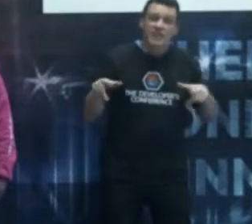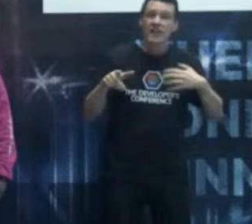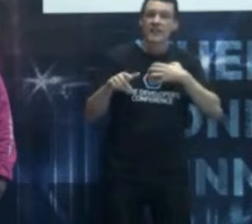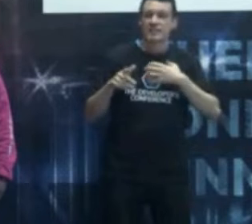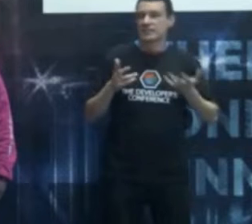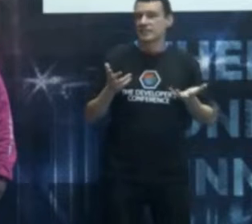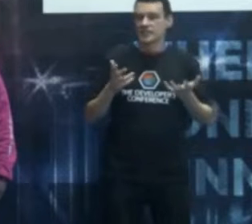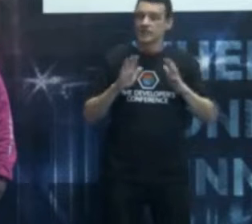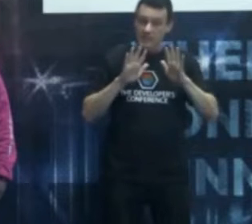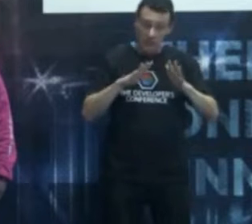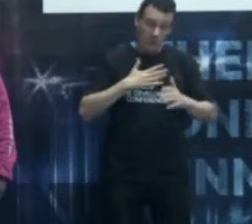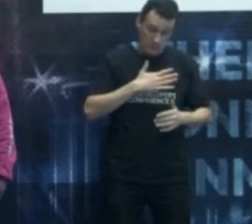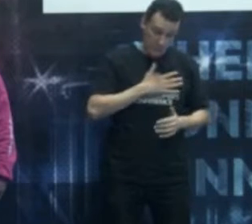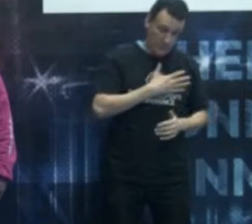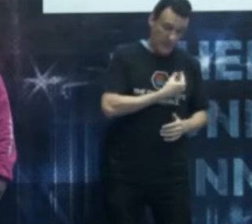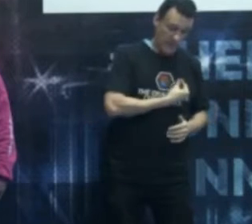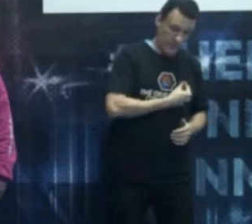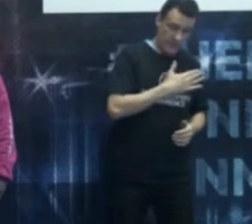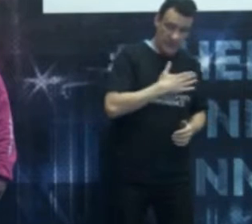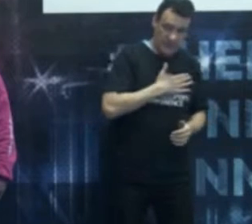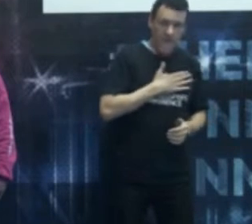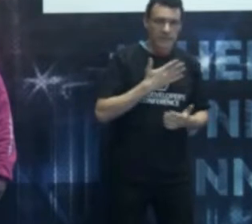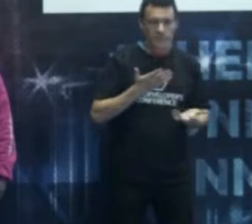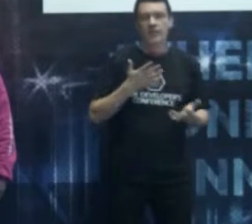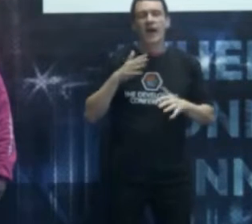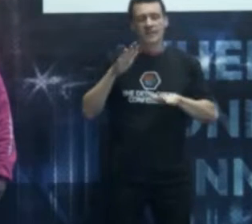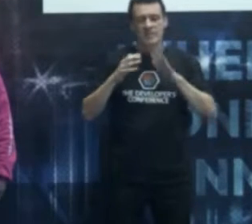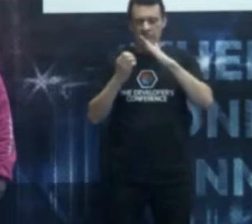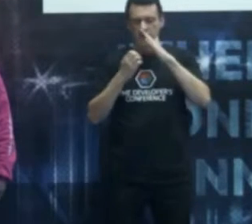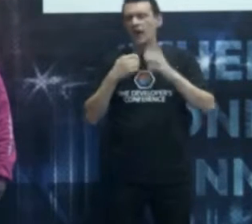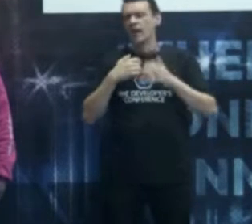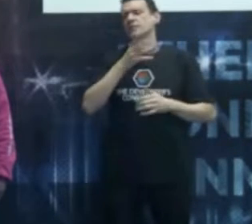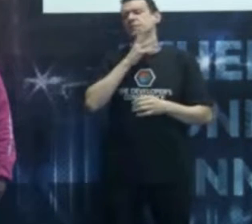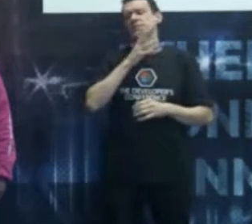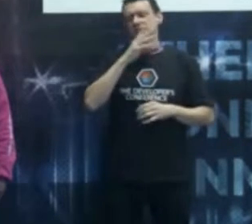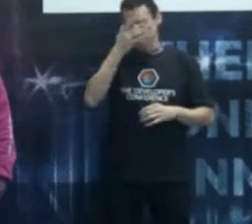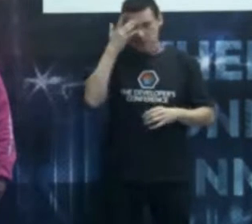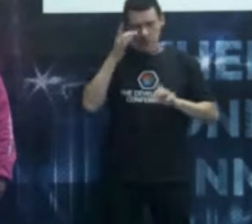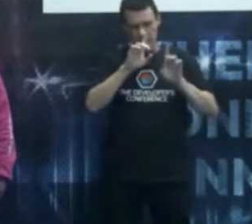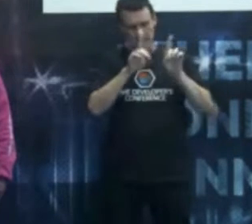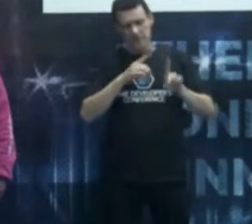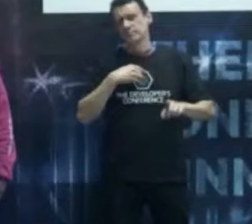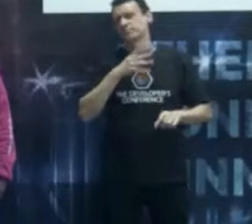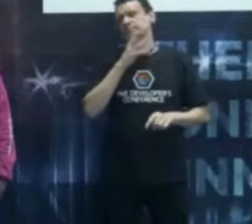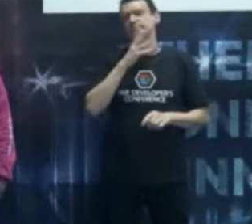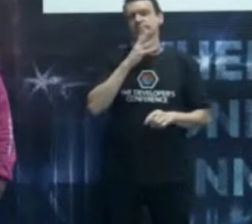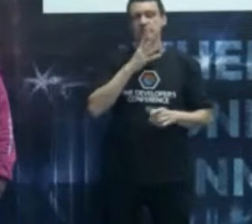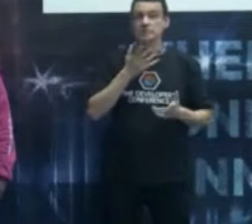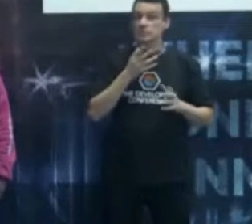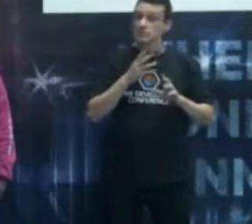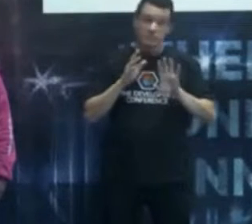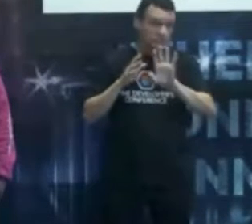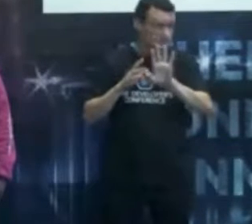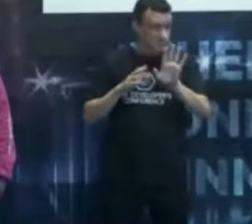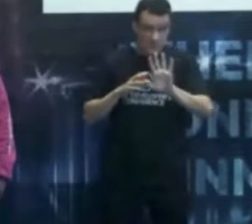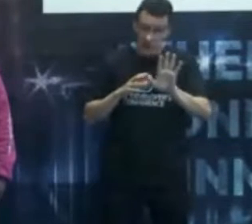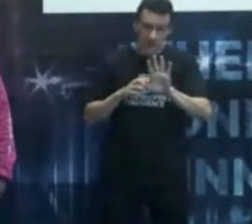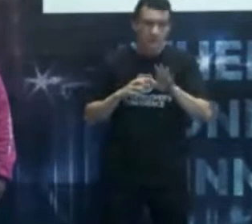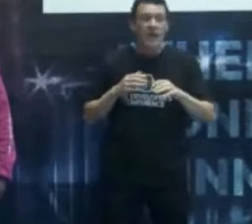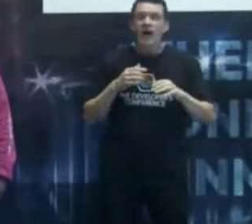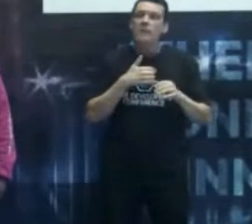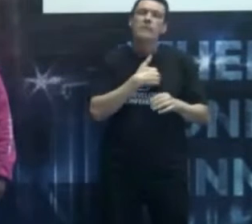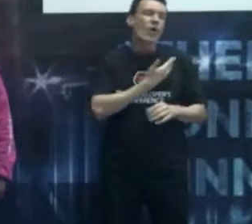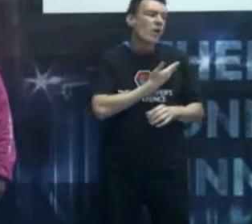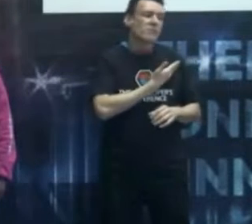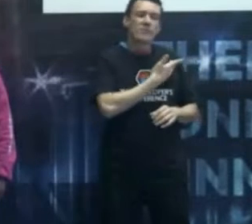essa generalização. Agora eu conheço a pessoa com deficiência, agora eu sei de tudo. Ou aquela velha história, não, eu tenho um amigo com deficiência, eu entendo do tema. Não, você entende desse